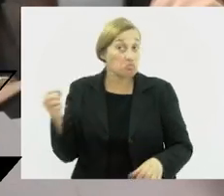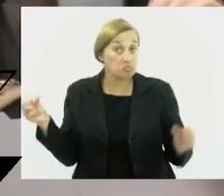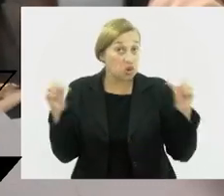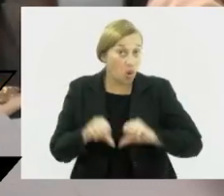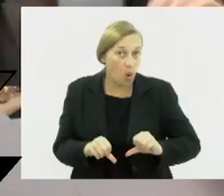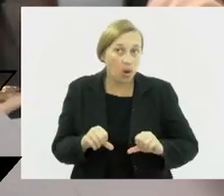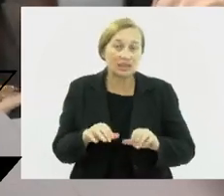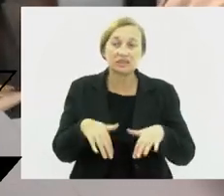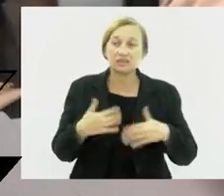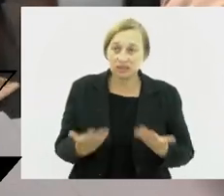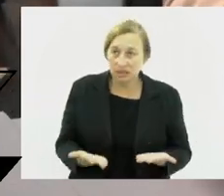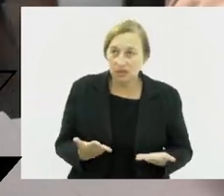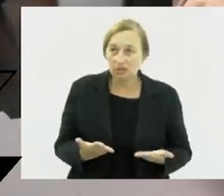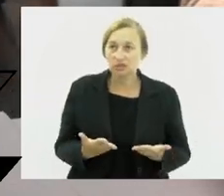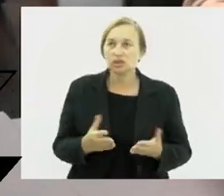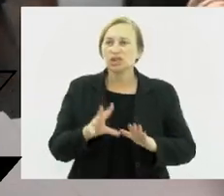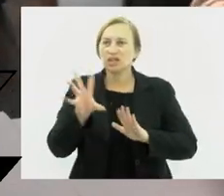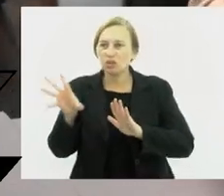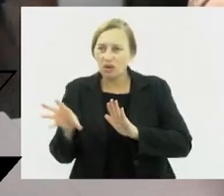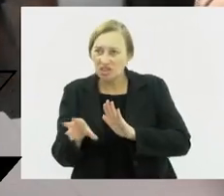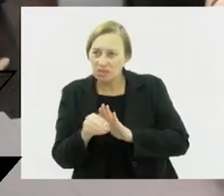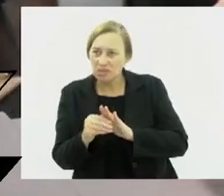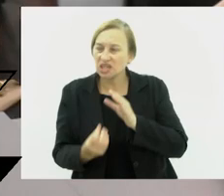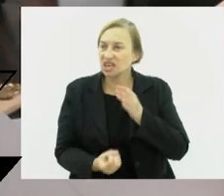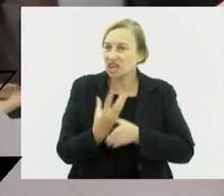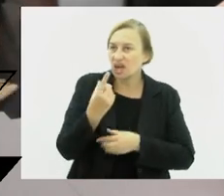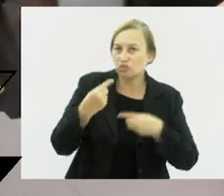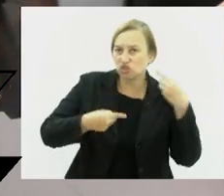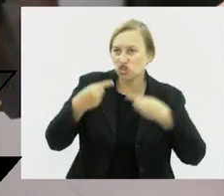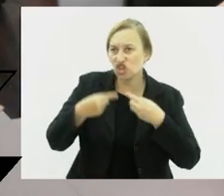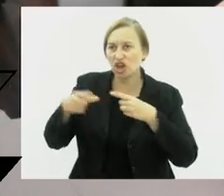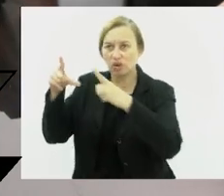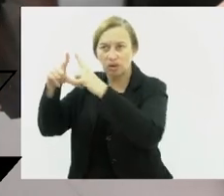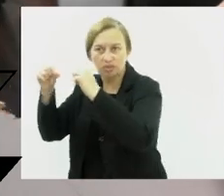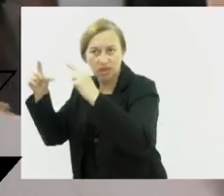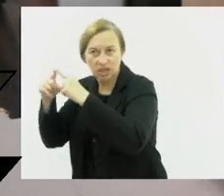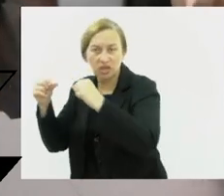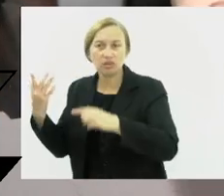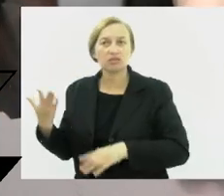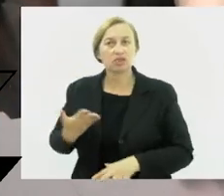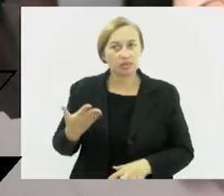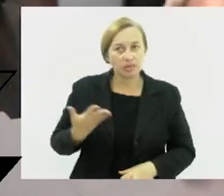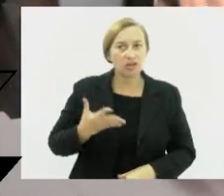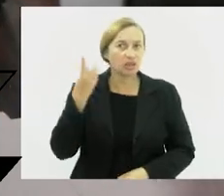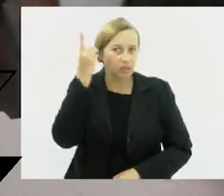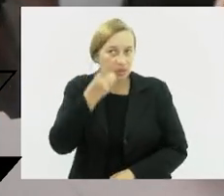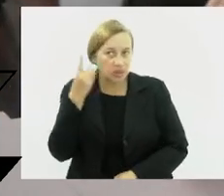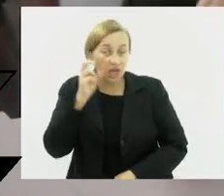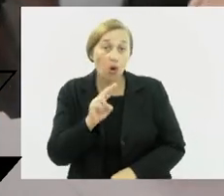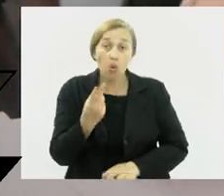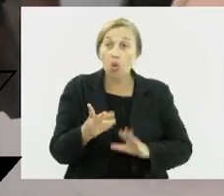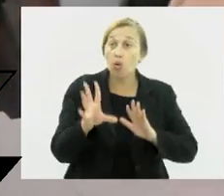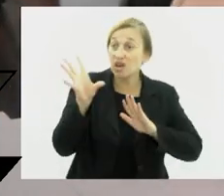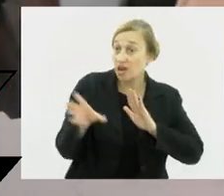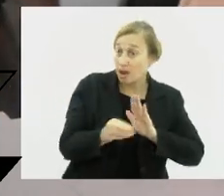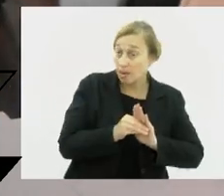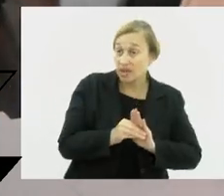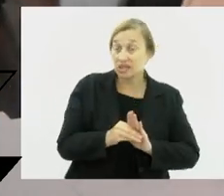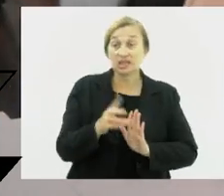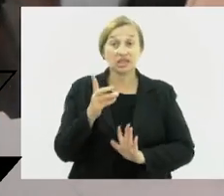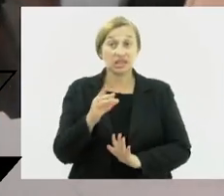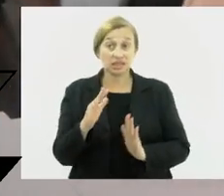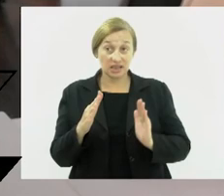tempo. Então, caberia talvez uma emenda, um diálogo em Brasília com deputados amigos, ou uma emenda aqui desta casa, e ver as